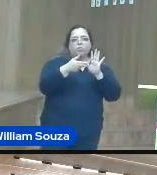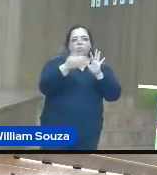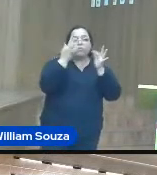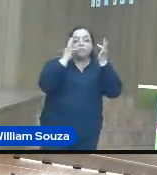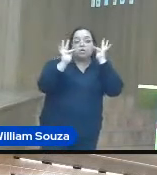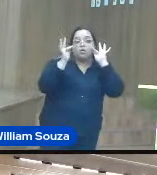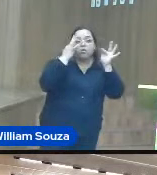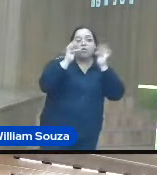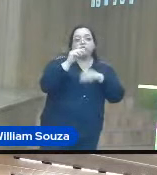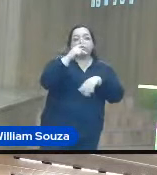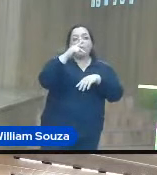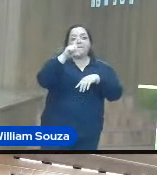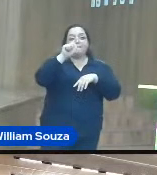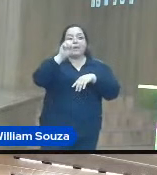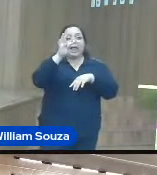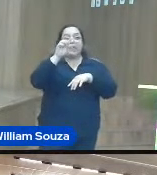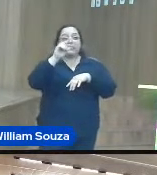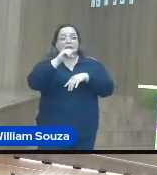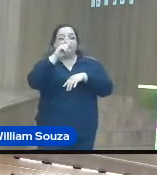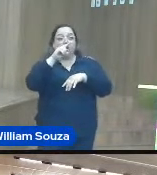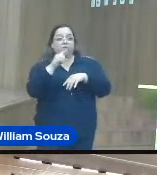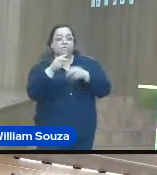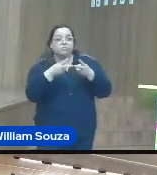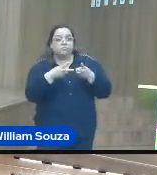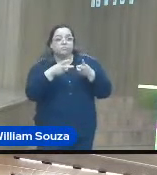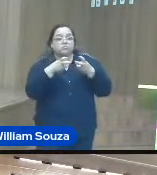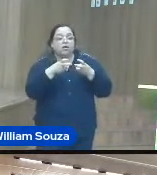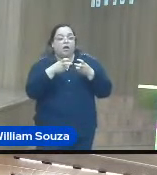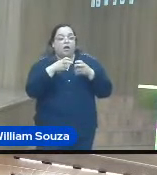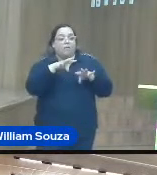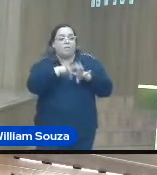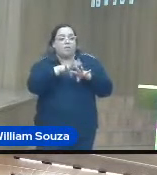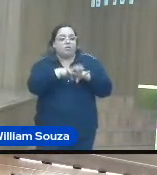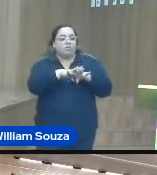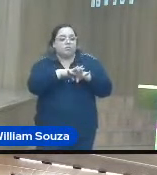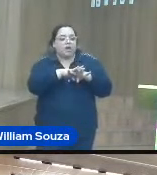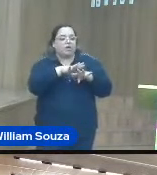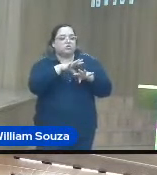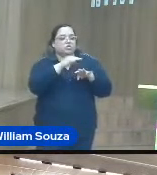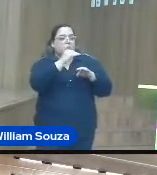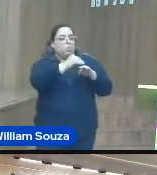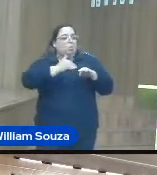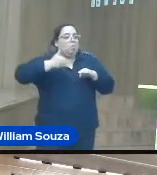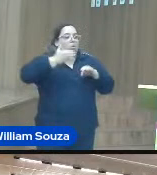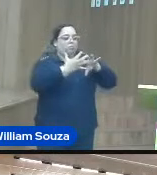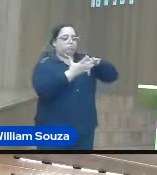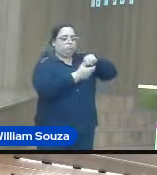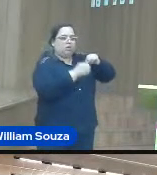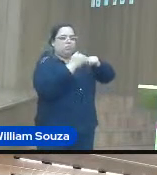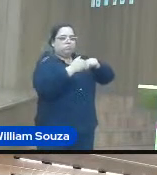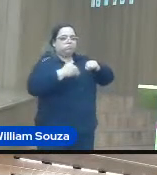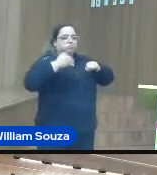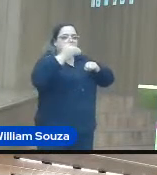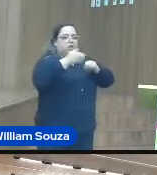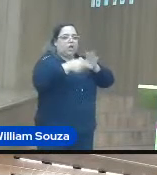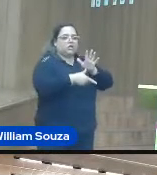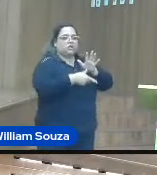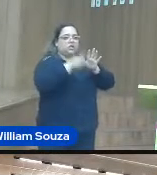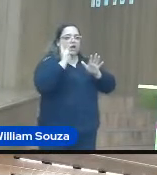um corpo de conhecimento que vivia em um mundo externo, anterior à humanidade,